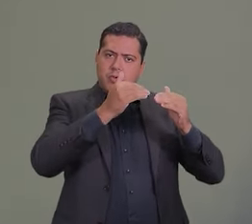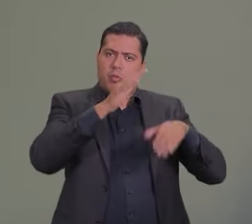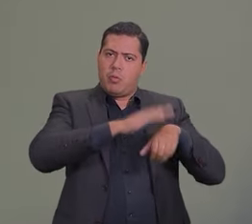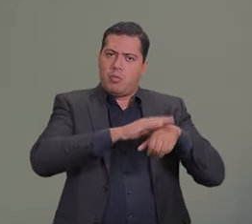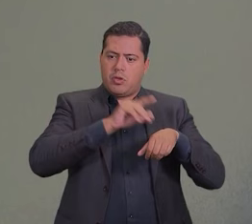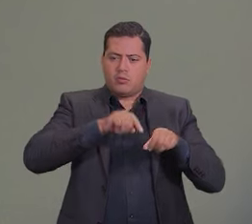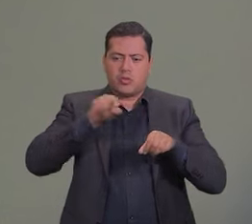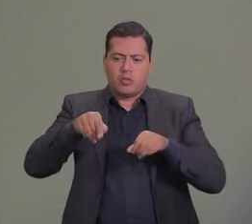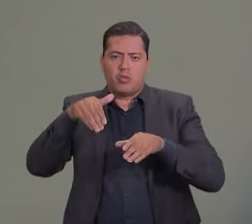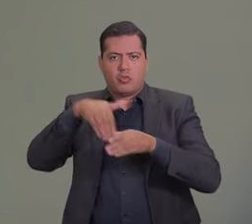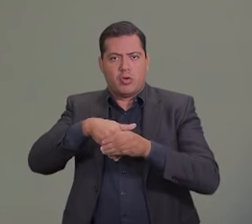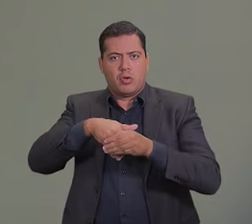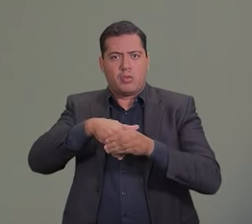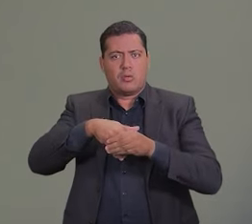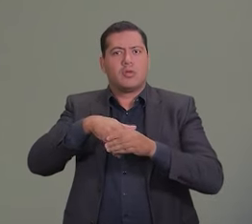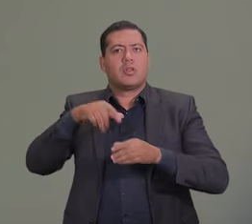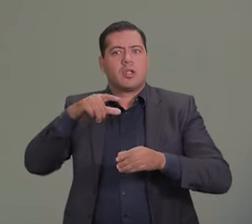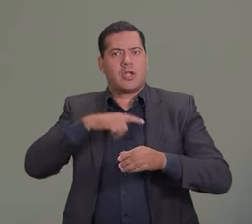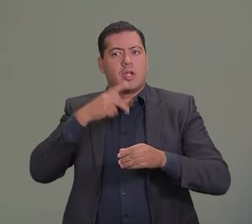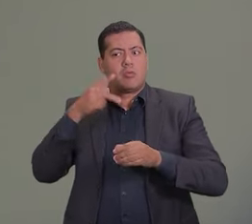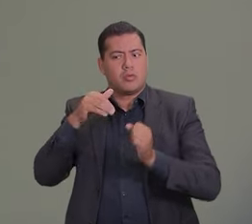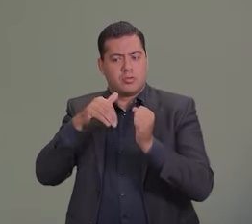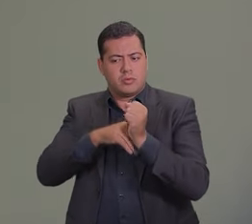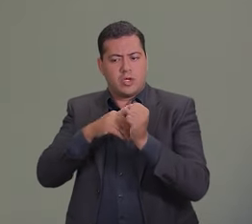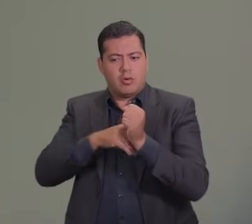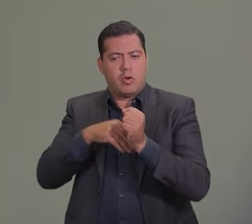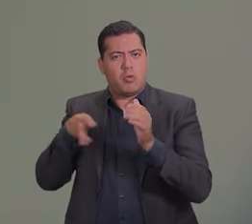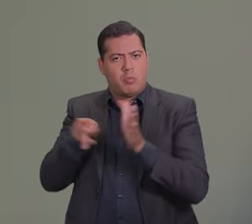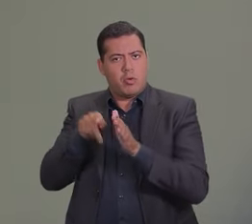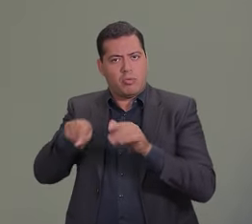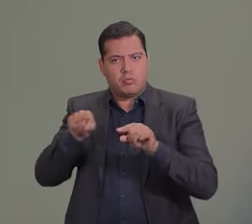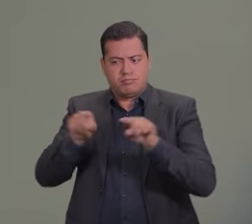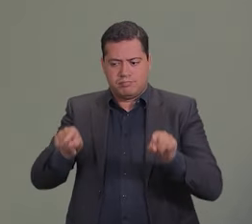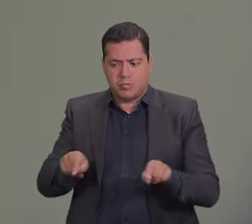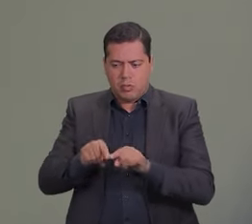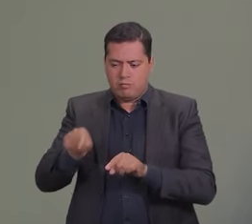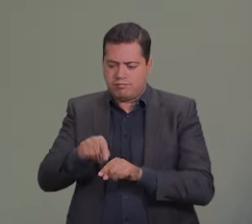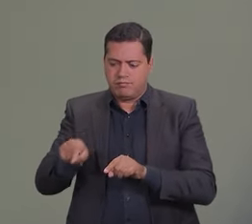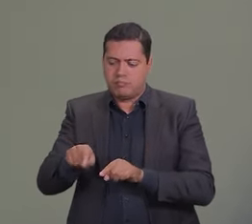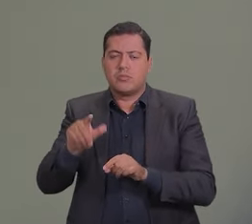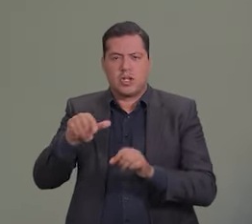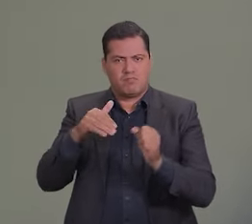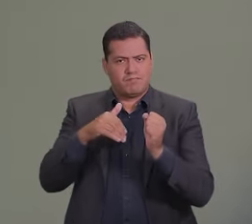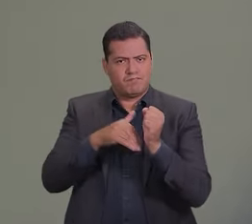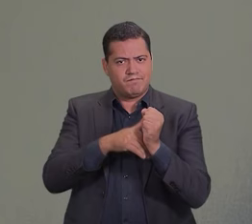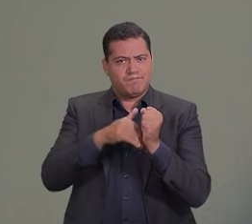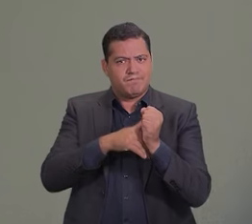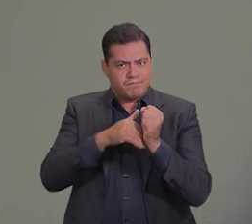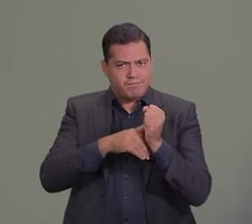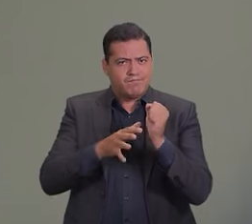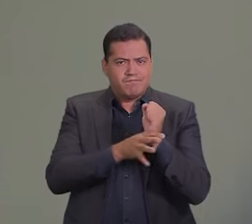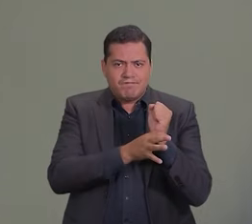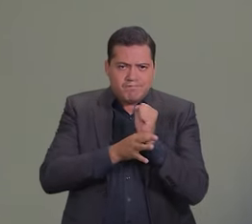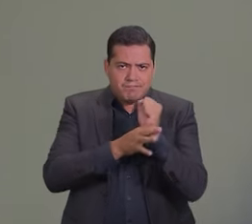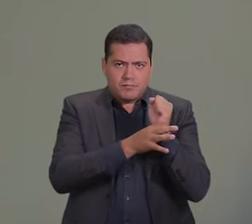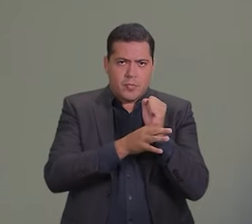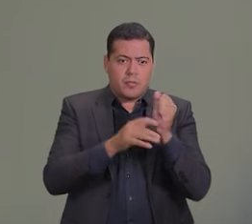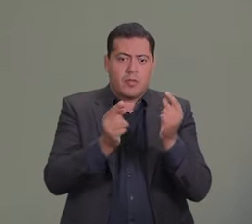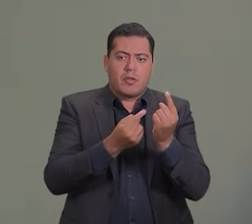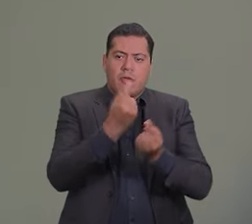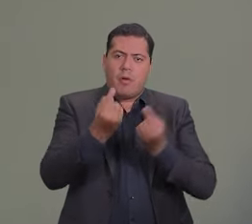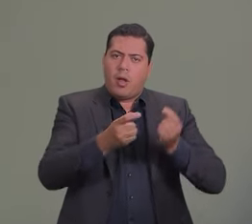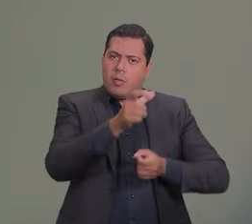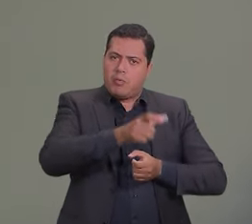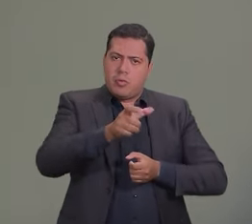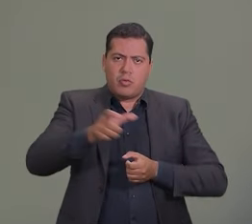urna, absolutamente segura. Assim, cada pessoa escolhe o que lhe parece melhor. Por isso, neste